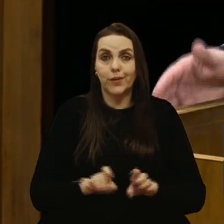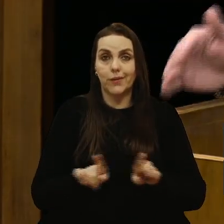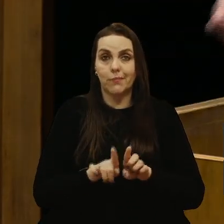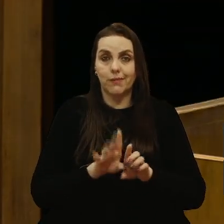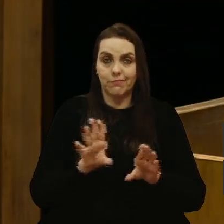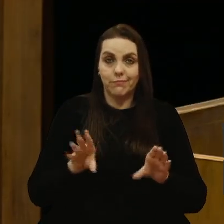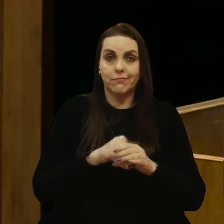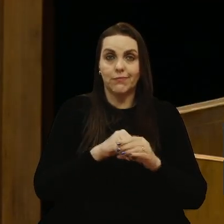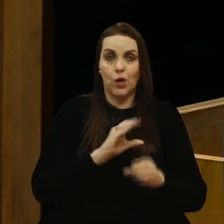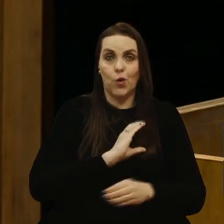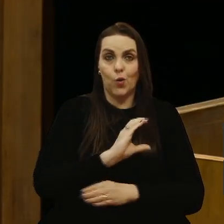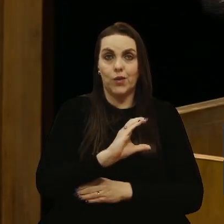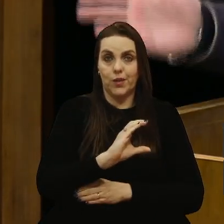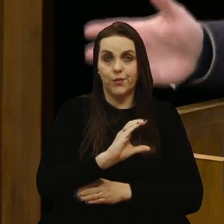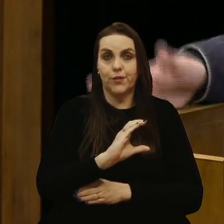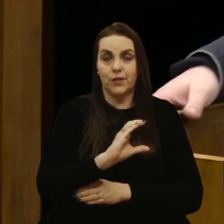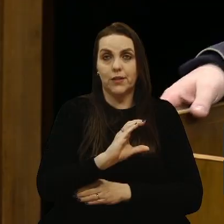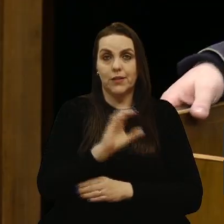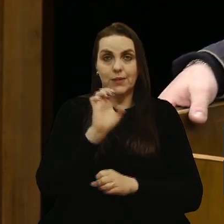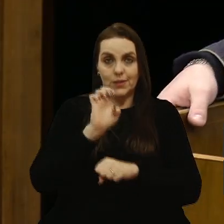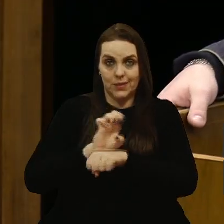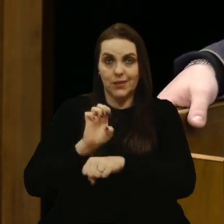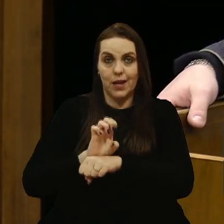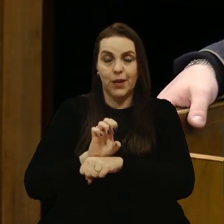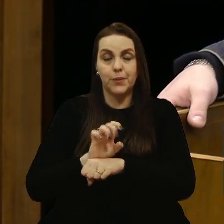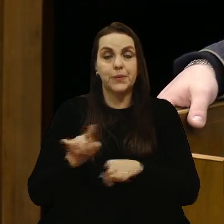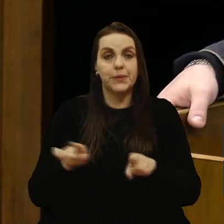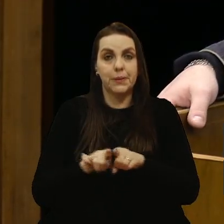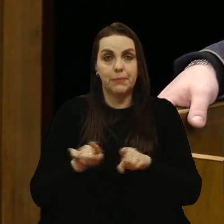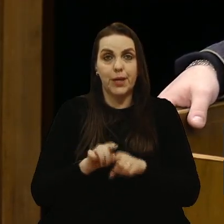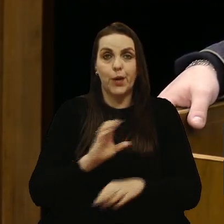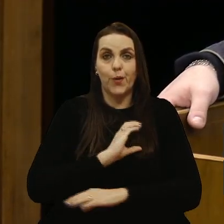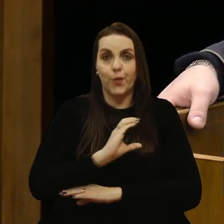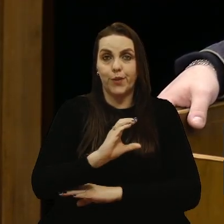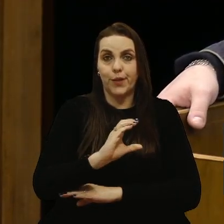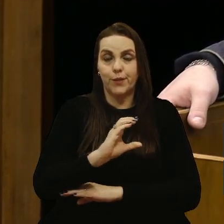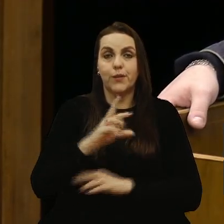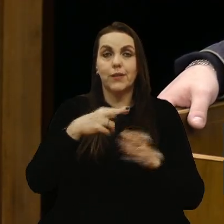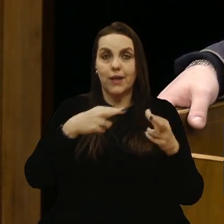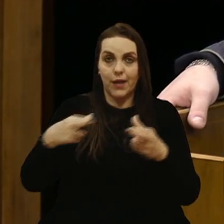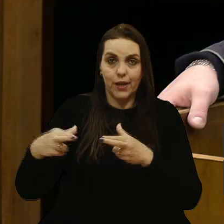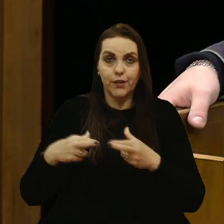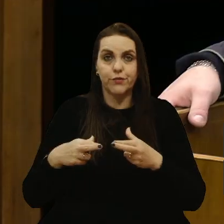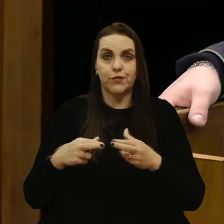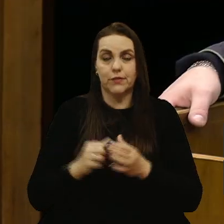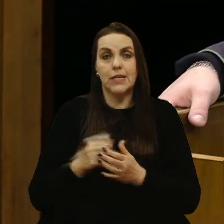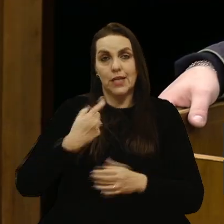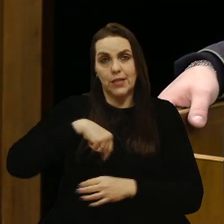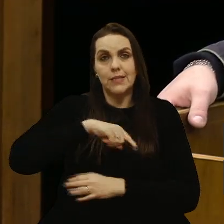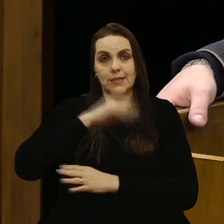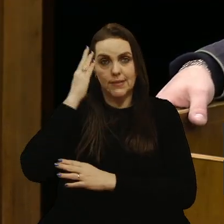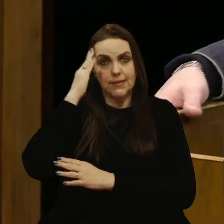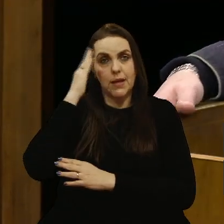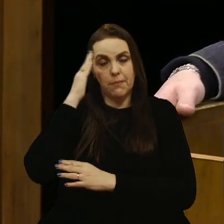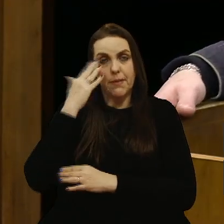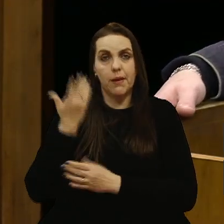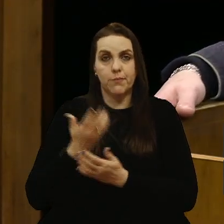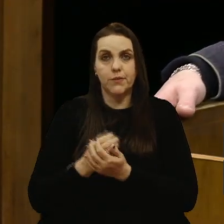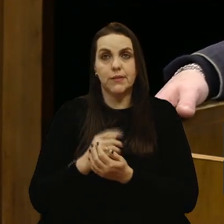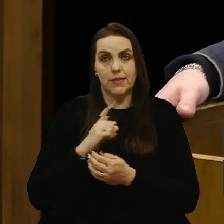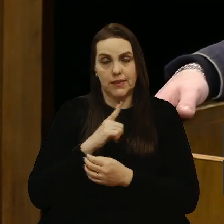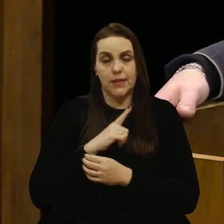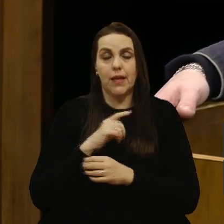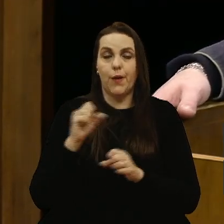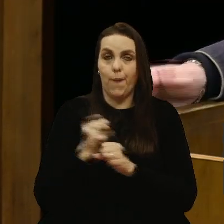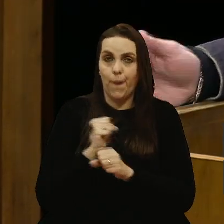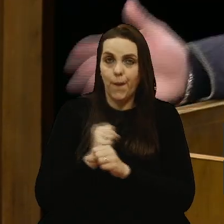coordenadorias, não só na coordenadoria estadual, mas nas coordenadorias regionais. A gente sabe que tem muito a ser feito, diversas obras que tem